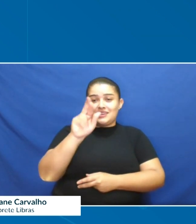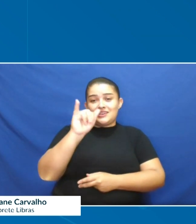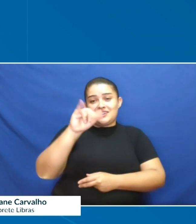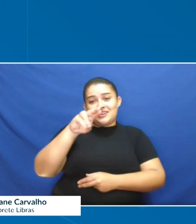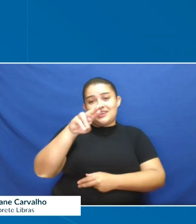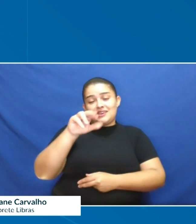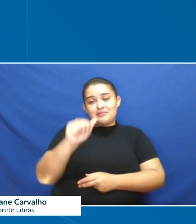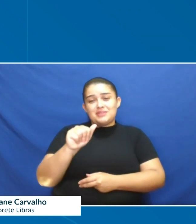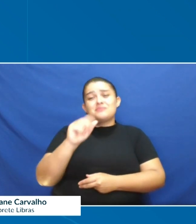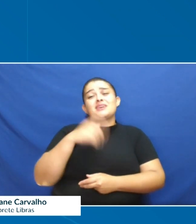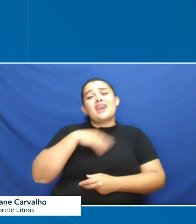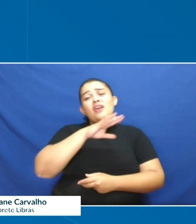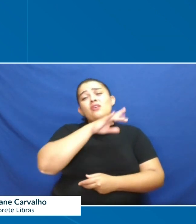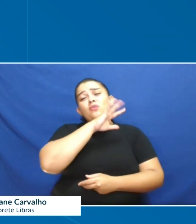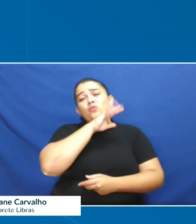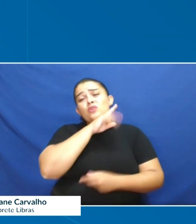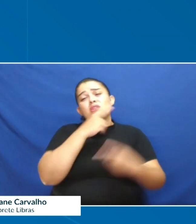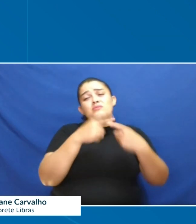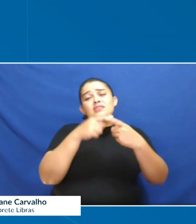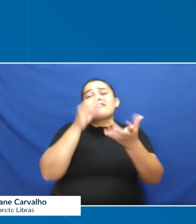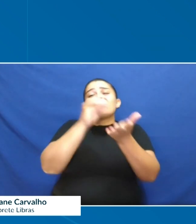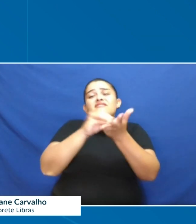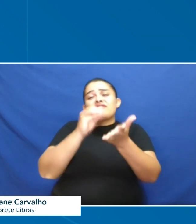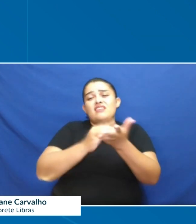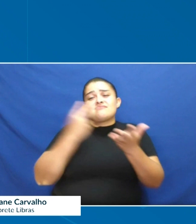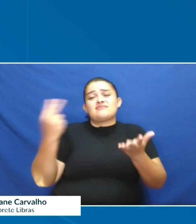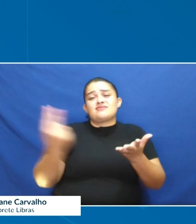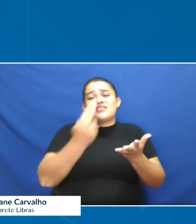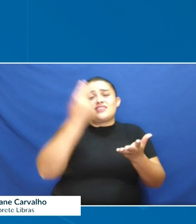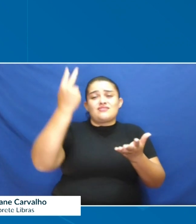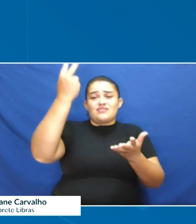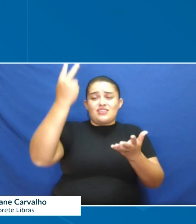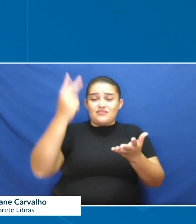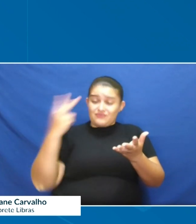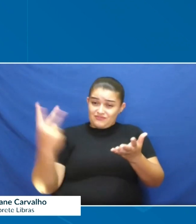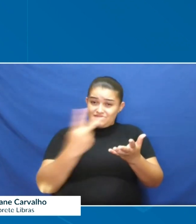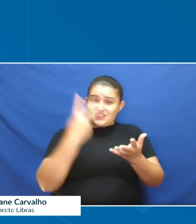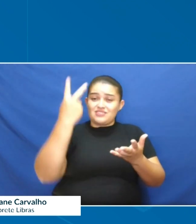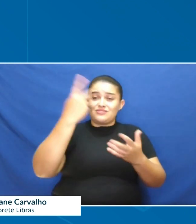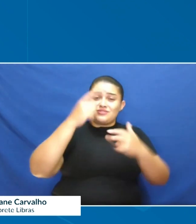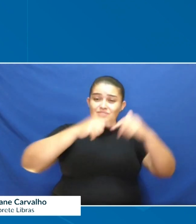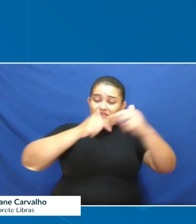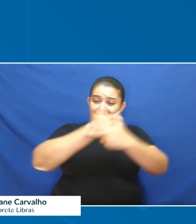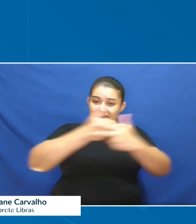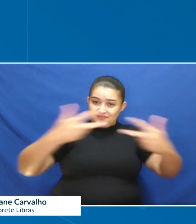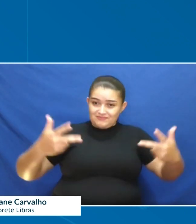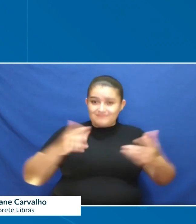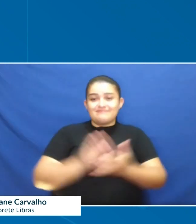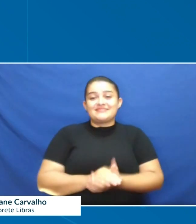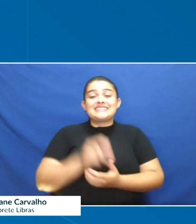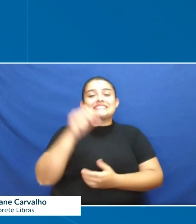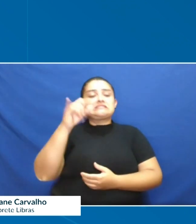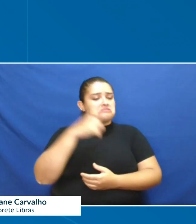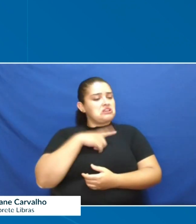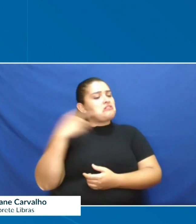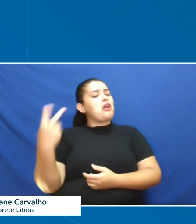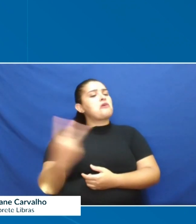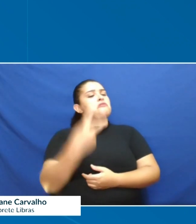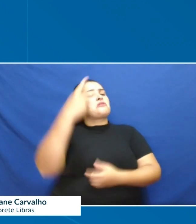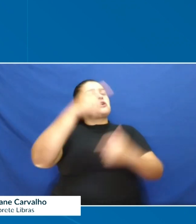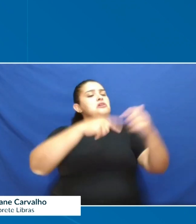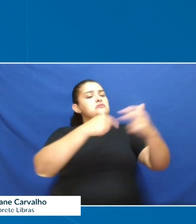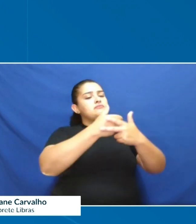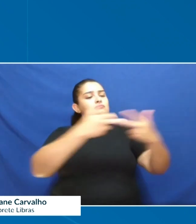valor ao produto. E quanto mais valor você agrega ao produto, maior volume você tem